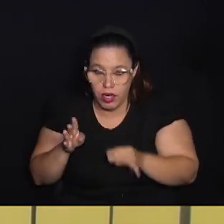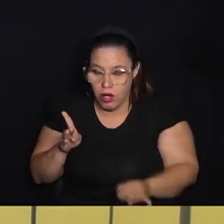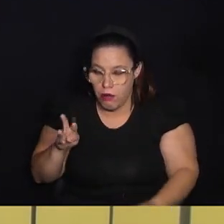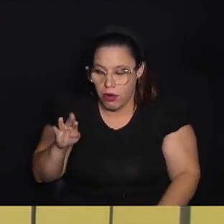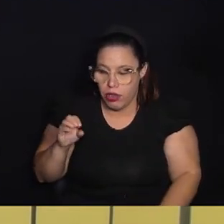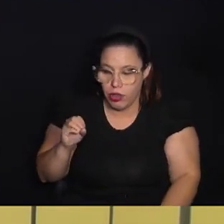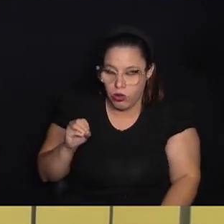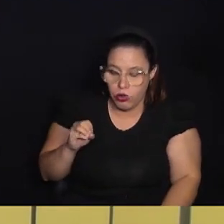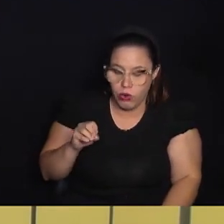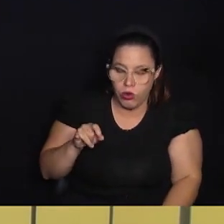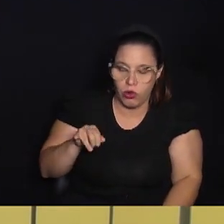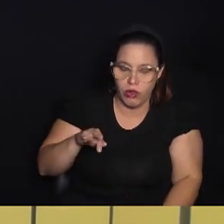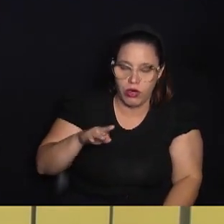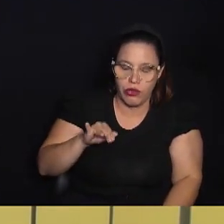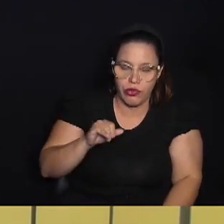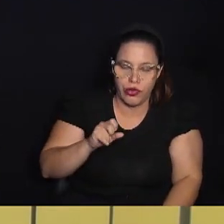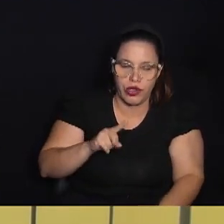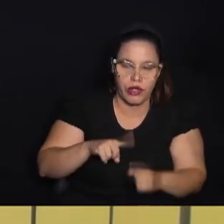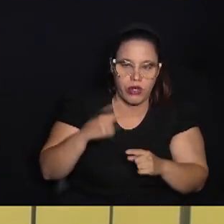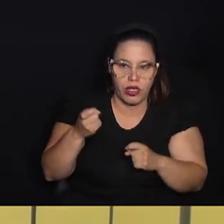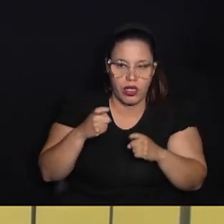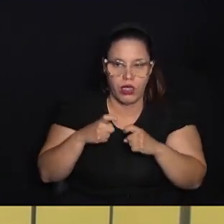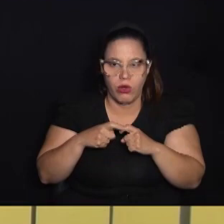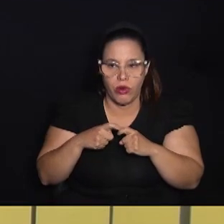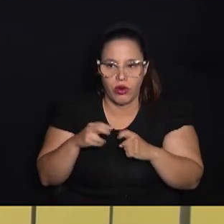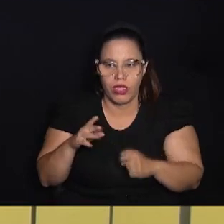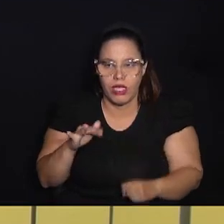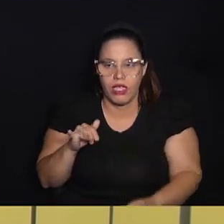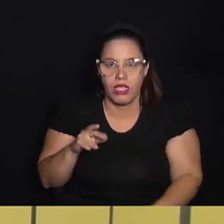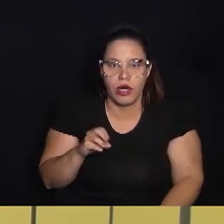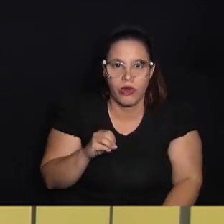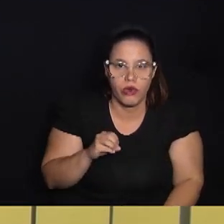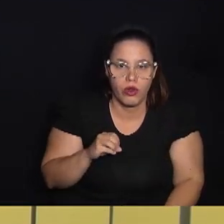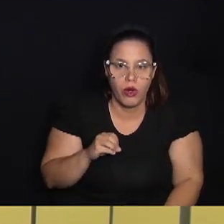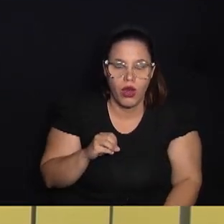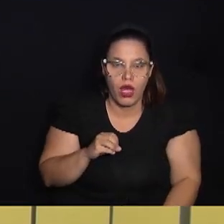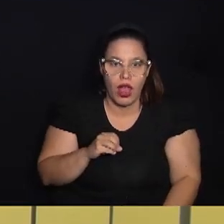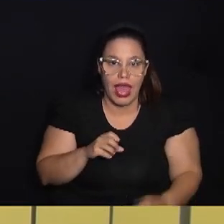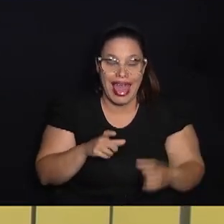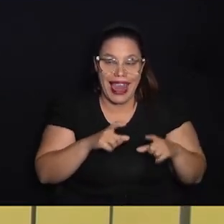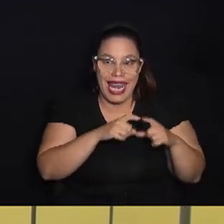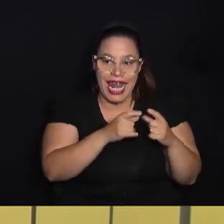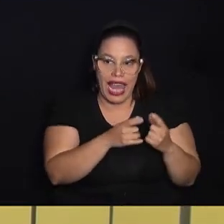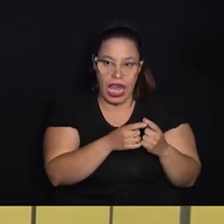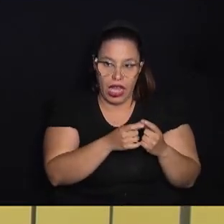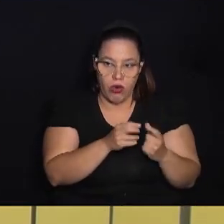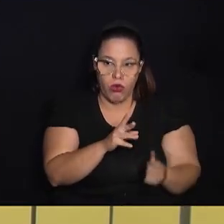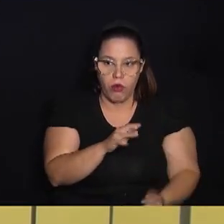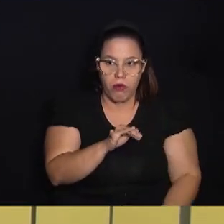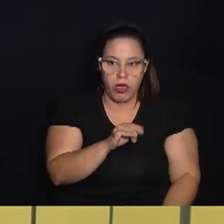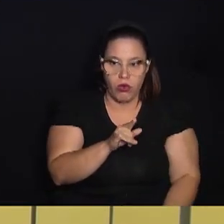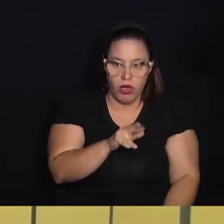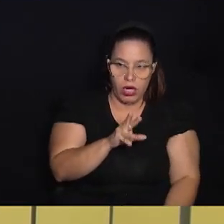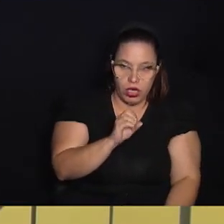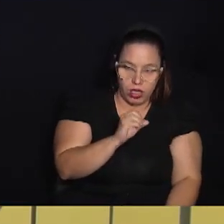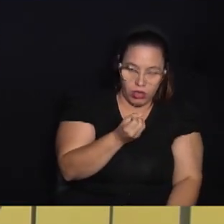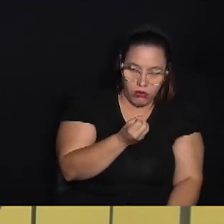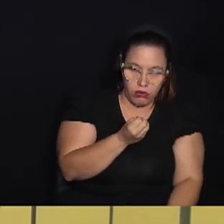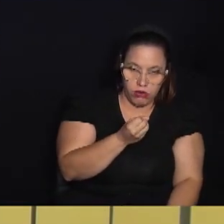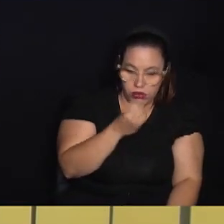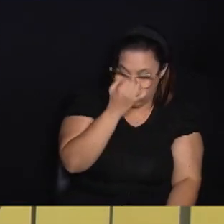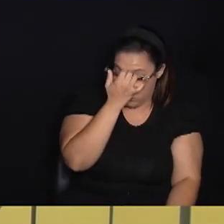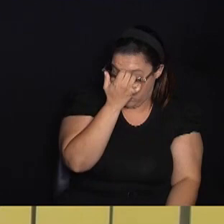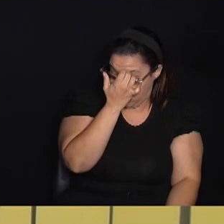ia até a Dr Quirino o e largo do Pelourinho era aquela parte existia lá em cima perto